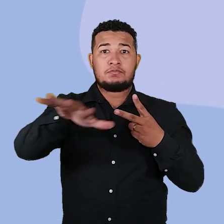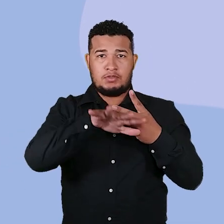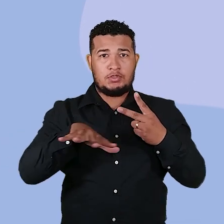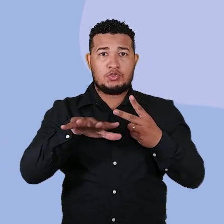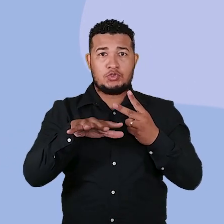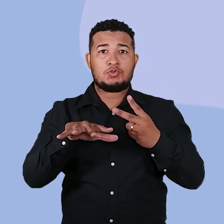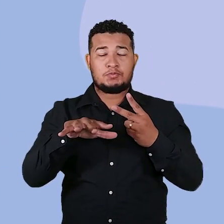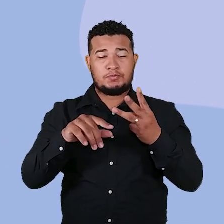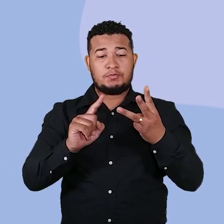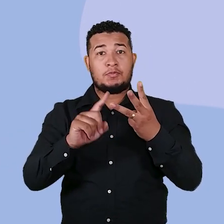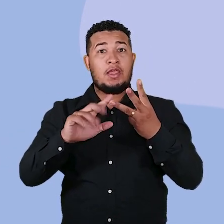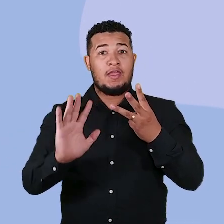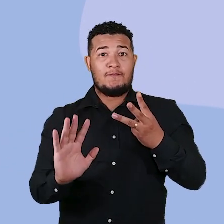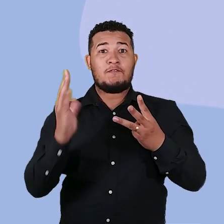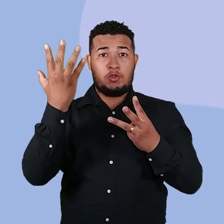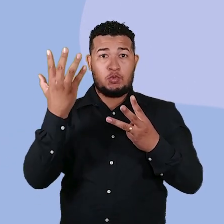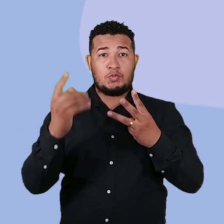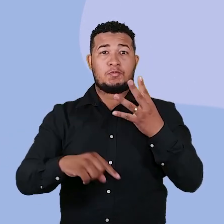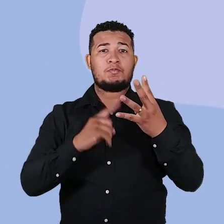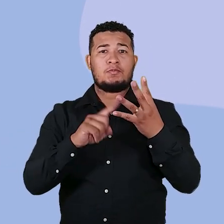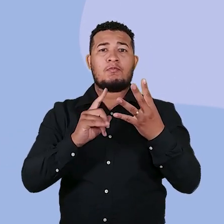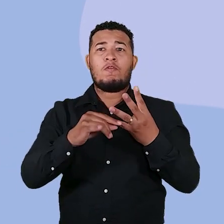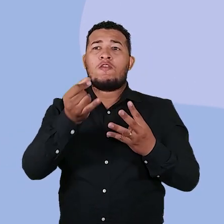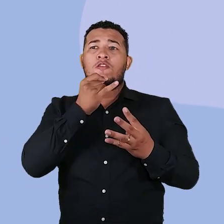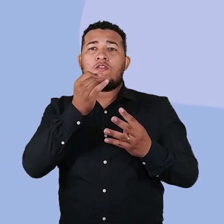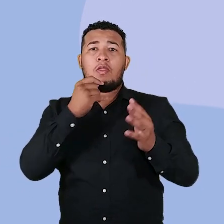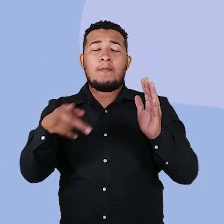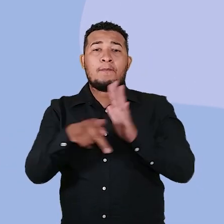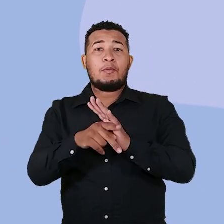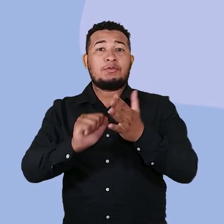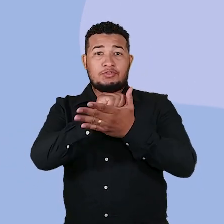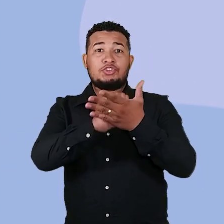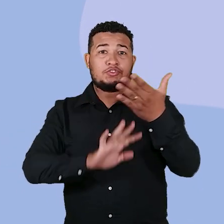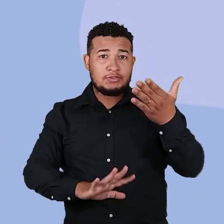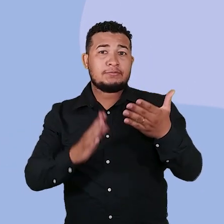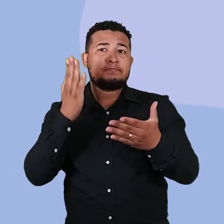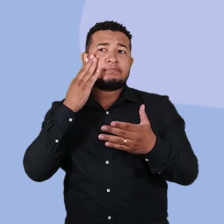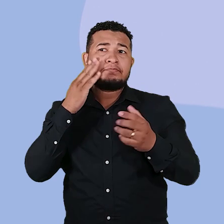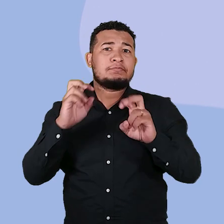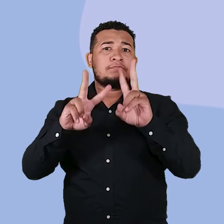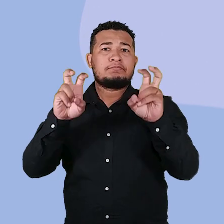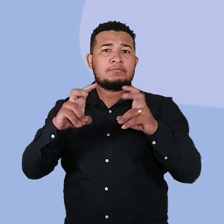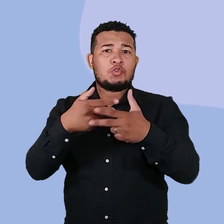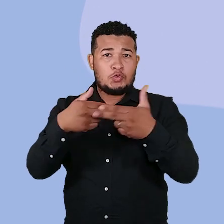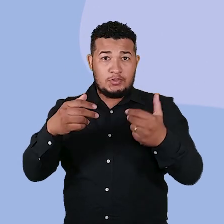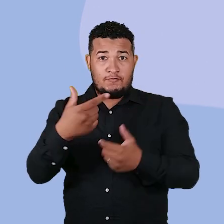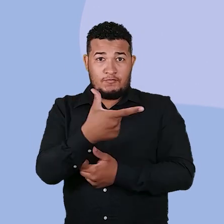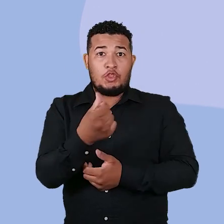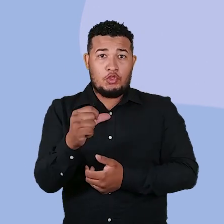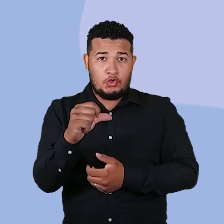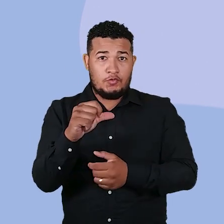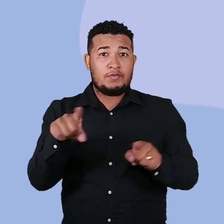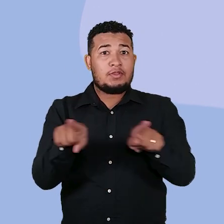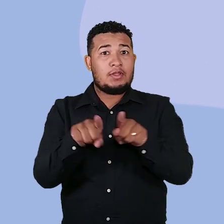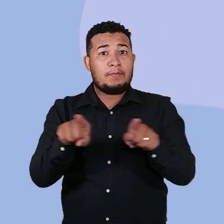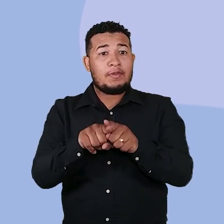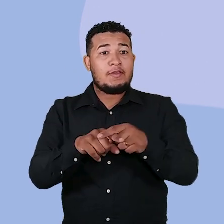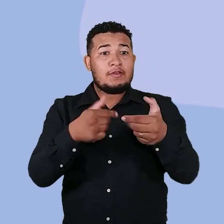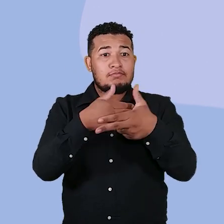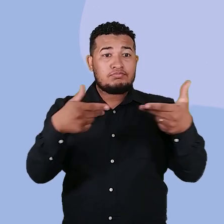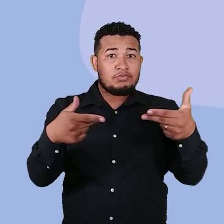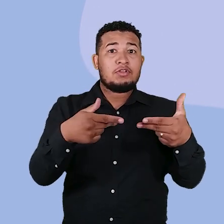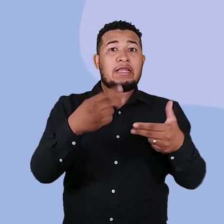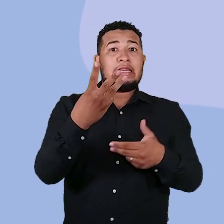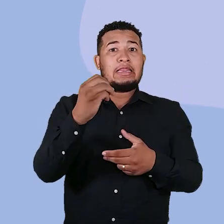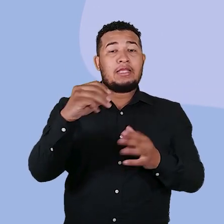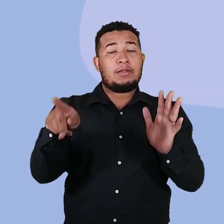espaço amostral e evento exemplos de exercícios das habilidades 29 e